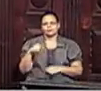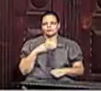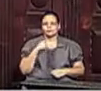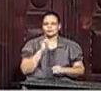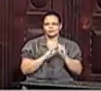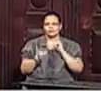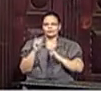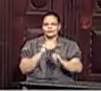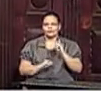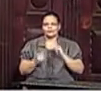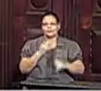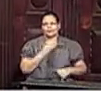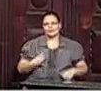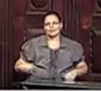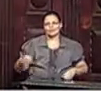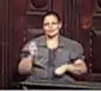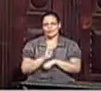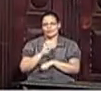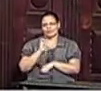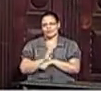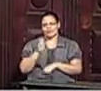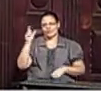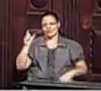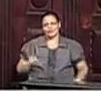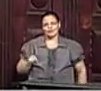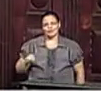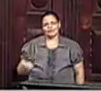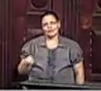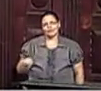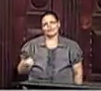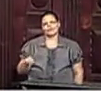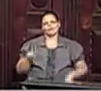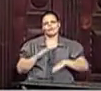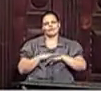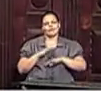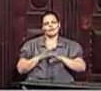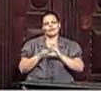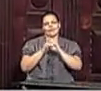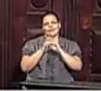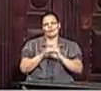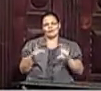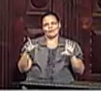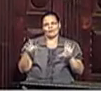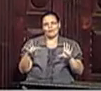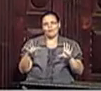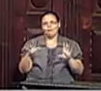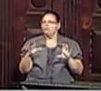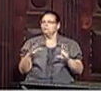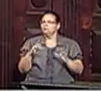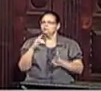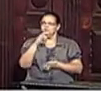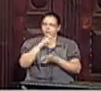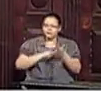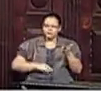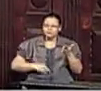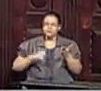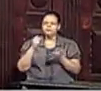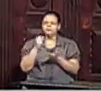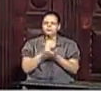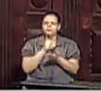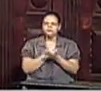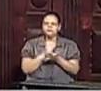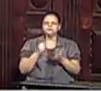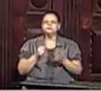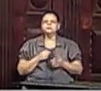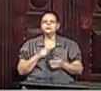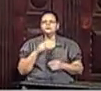notícia que o governo do Estado, o governador do Estado, autorizou a extensão do contrato de concessão da